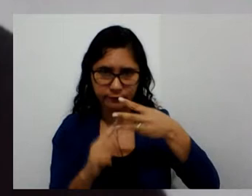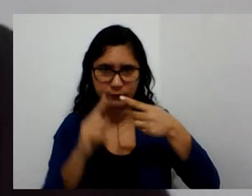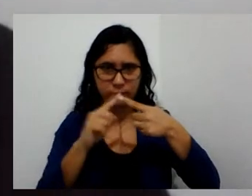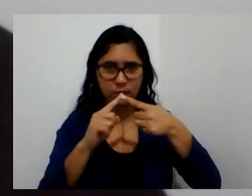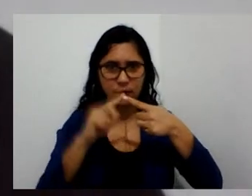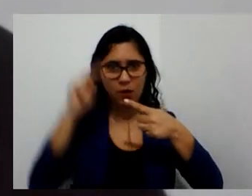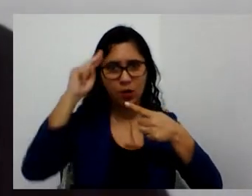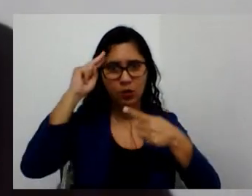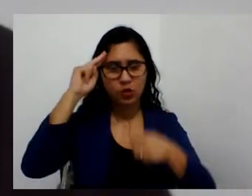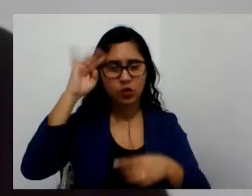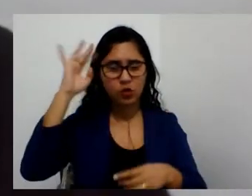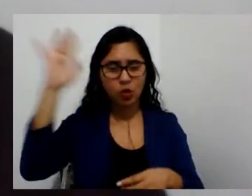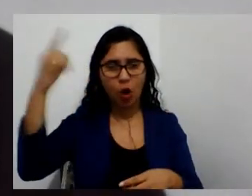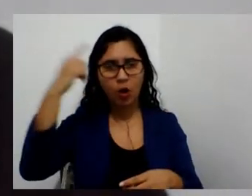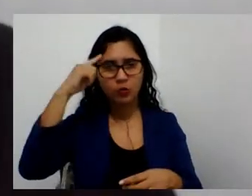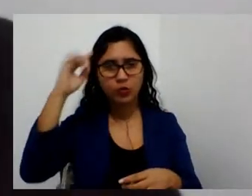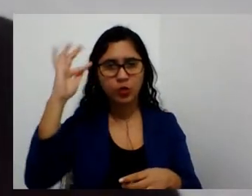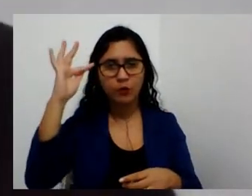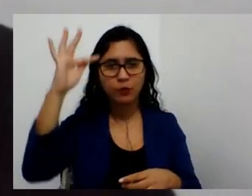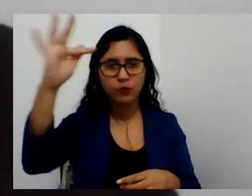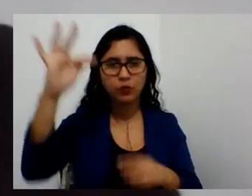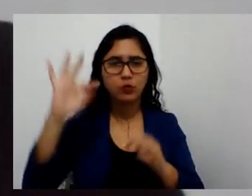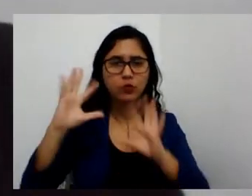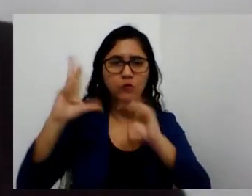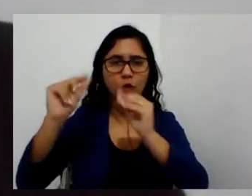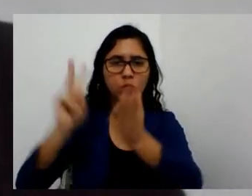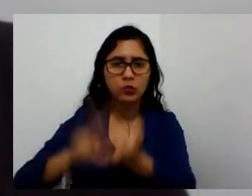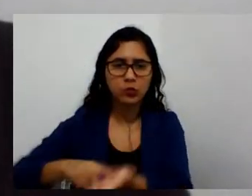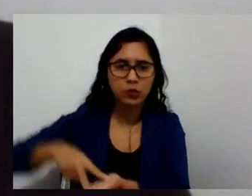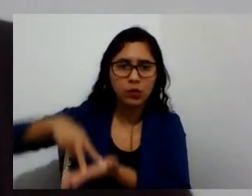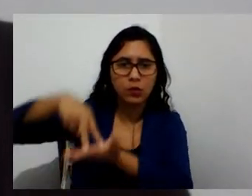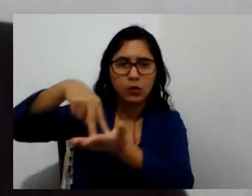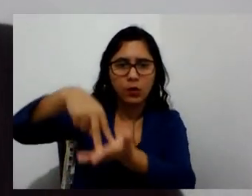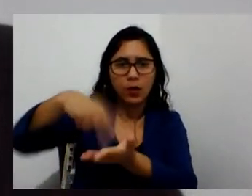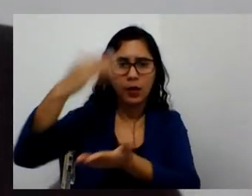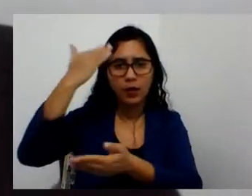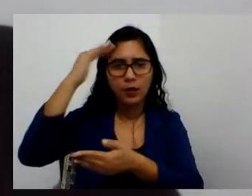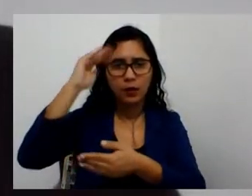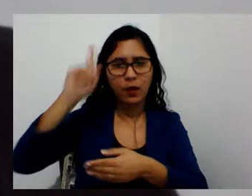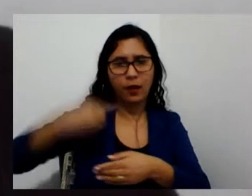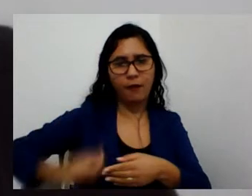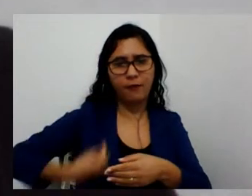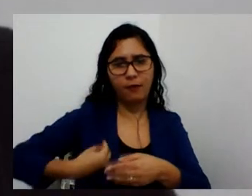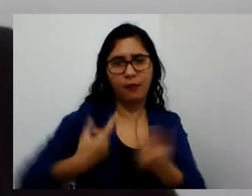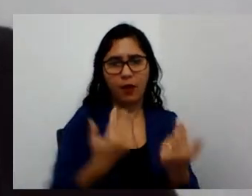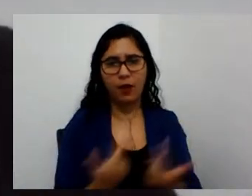dia em que todos levantar-se-ão e compreenderão que foram feitos para viverem como irmãos.